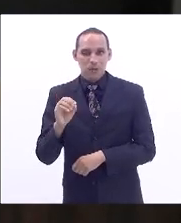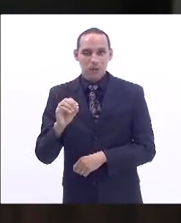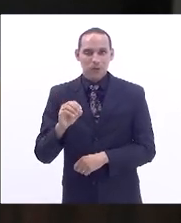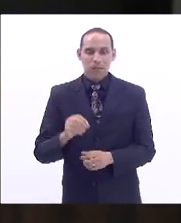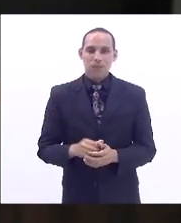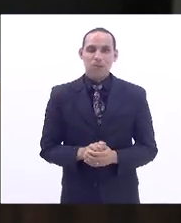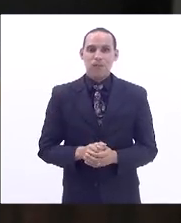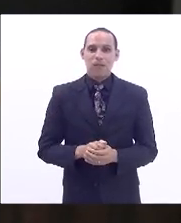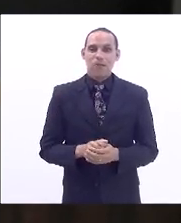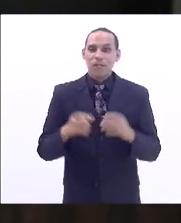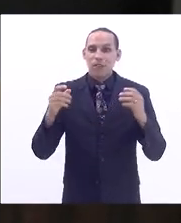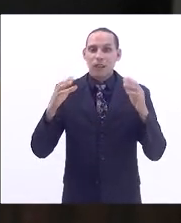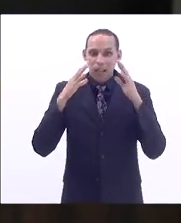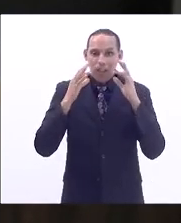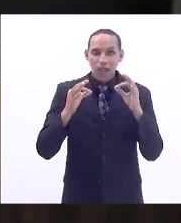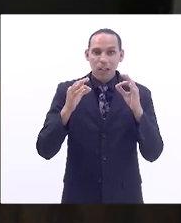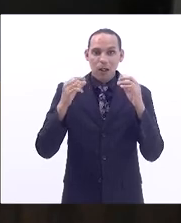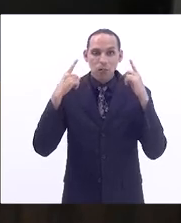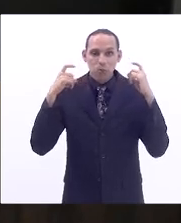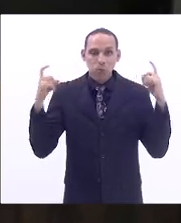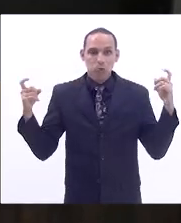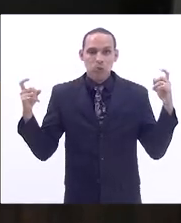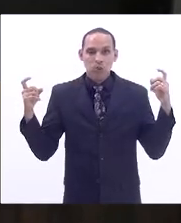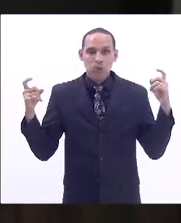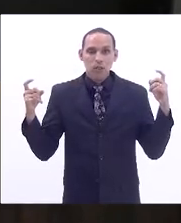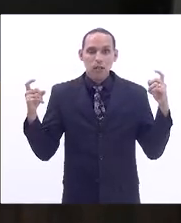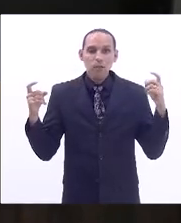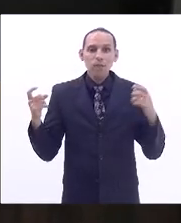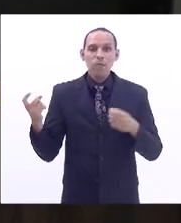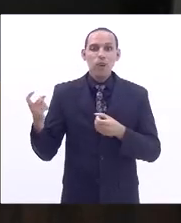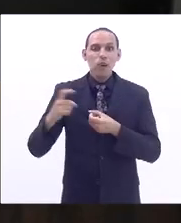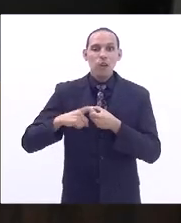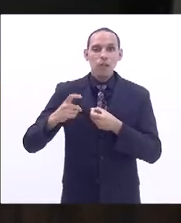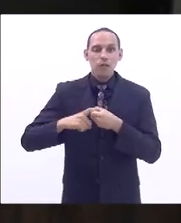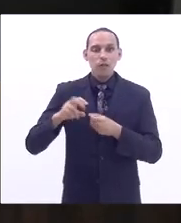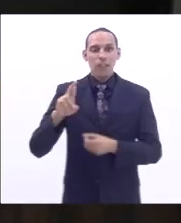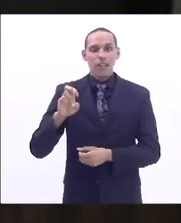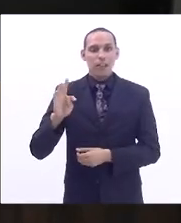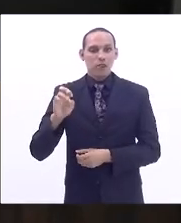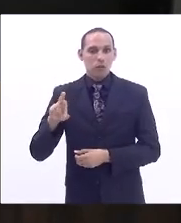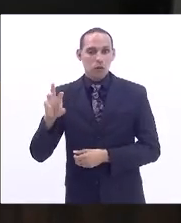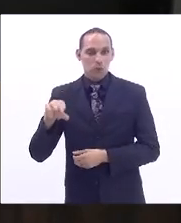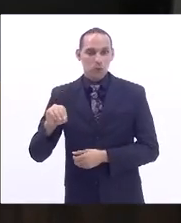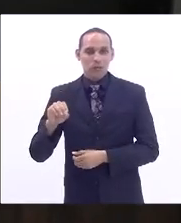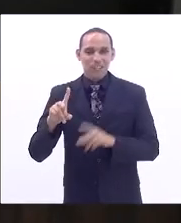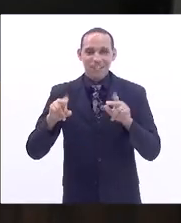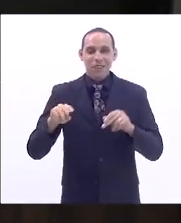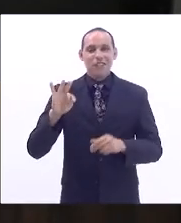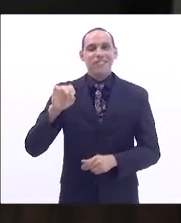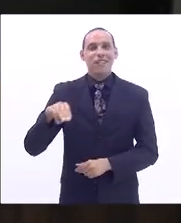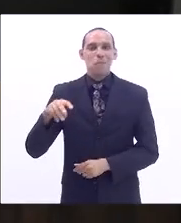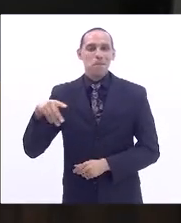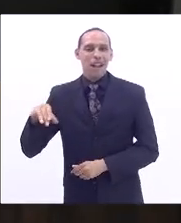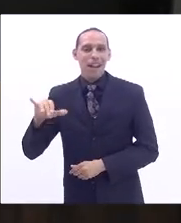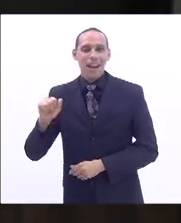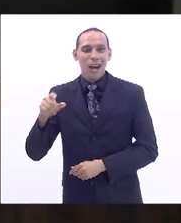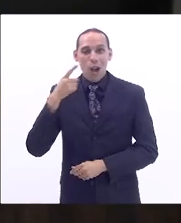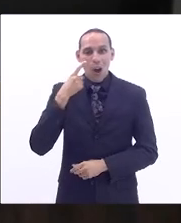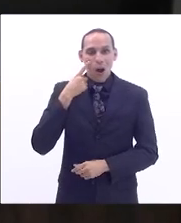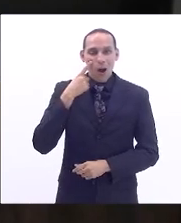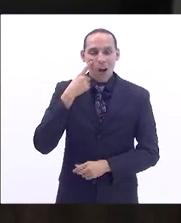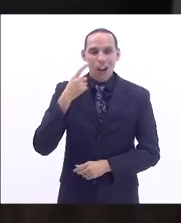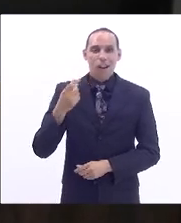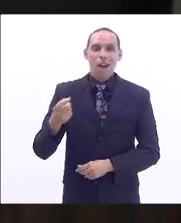a atenção no som aqui atenção no retorno como diria lance Tim Maia Olha o